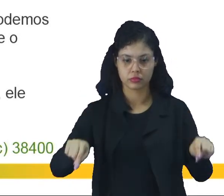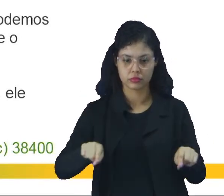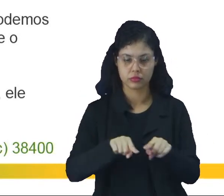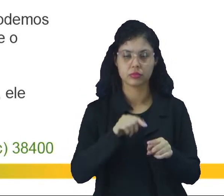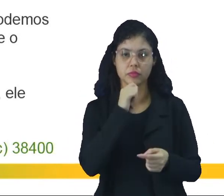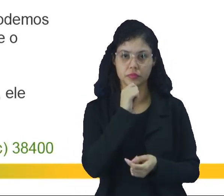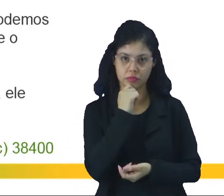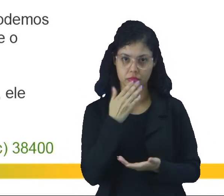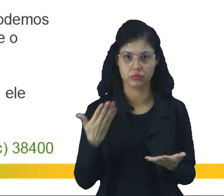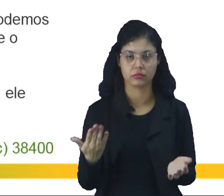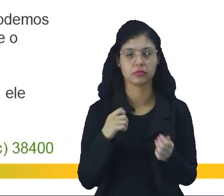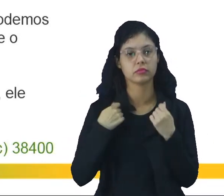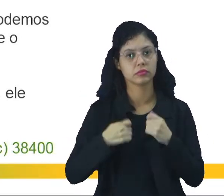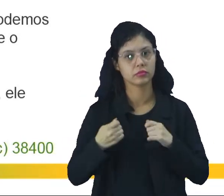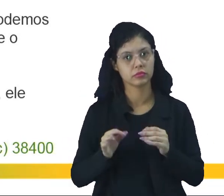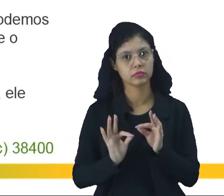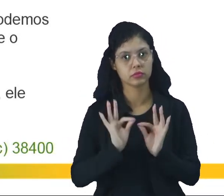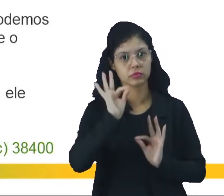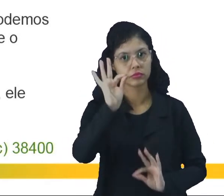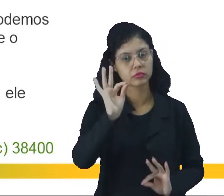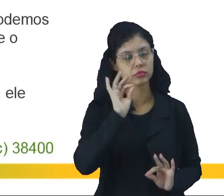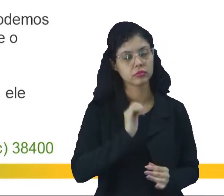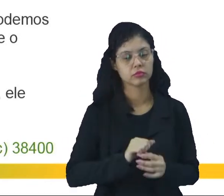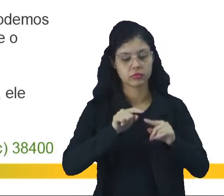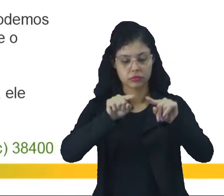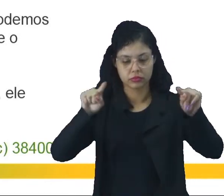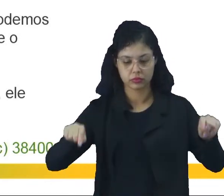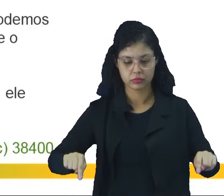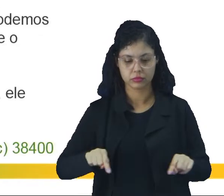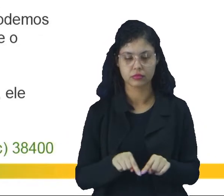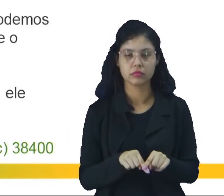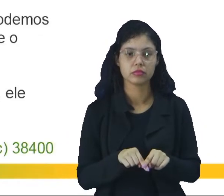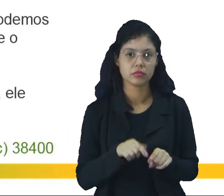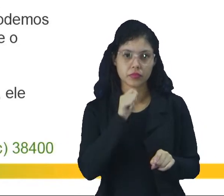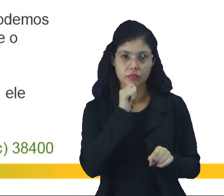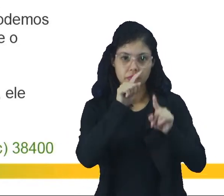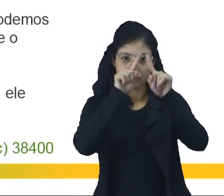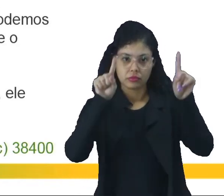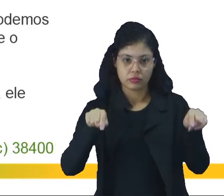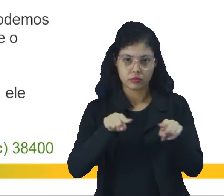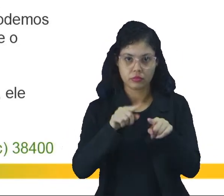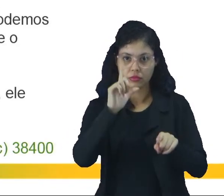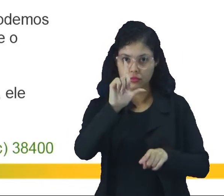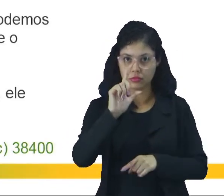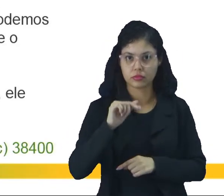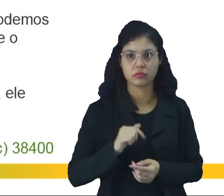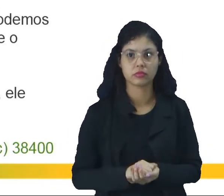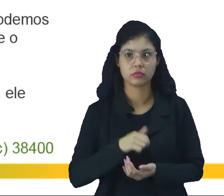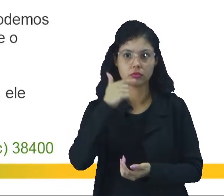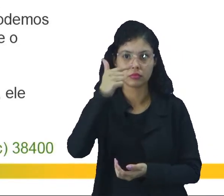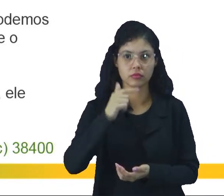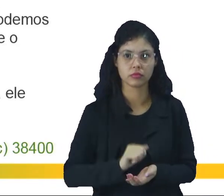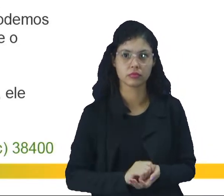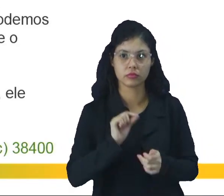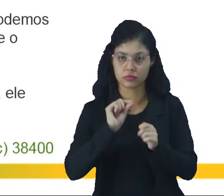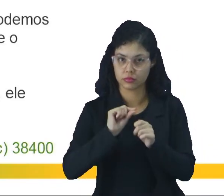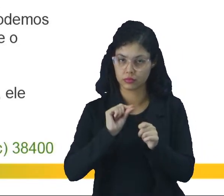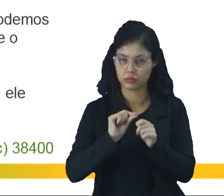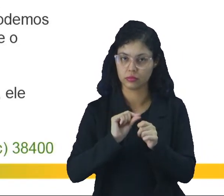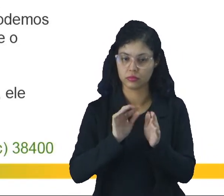quadrado. Então, eu vou ter que ir para a área do quadrado. A área do quadrado é L ao quadrado, tá? Pela